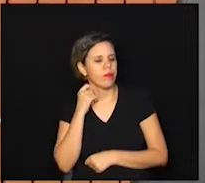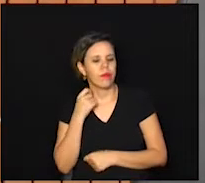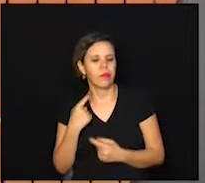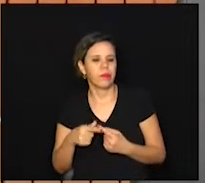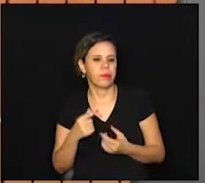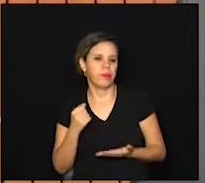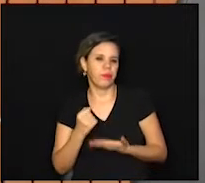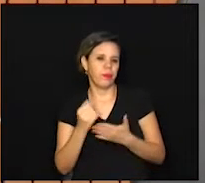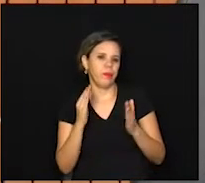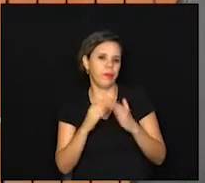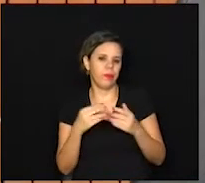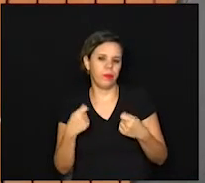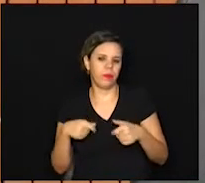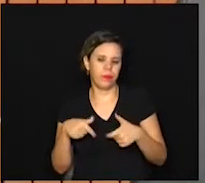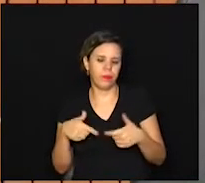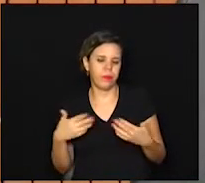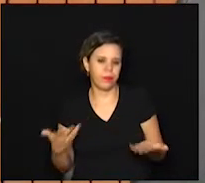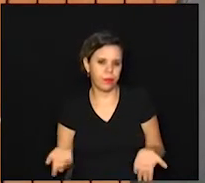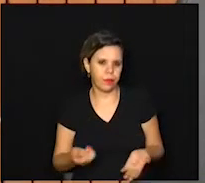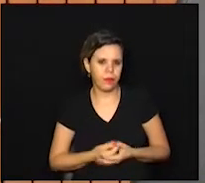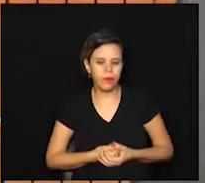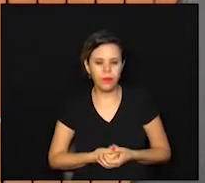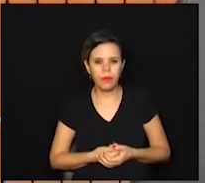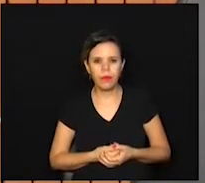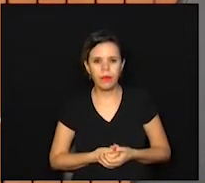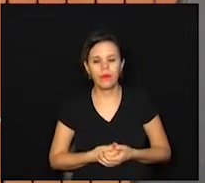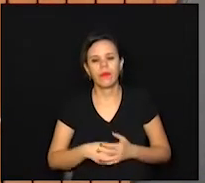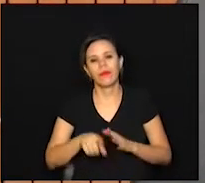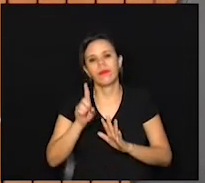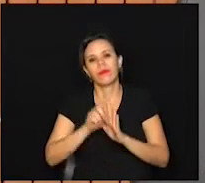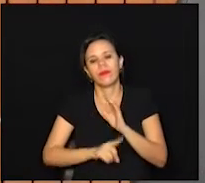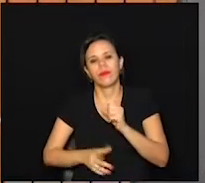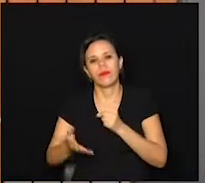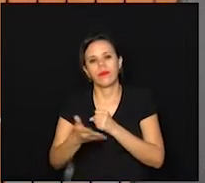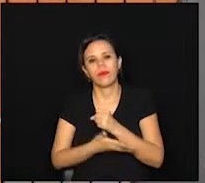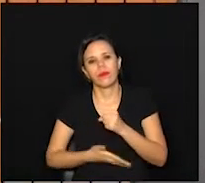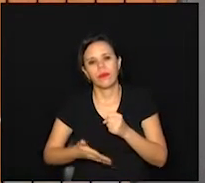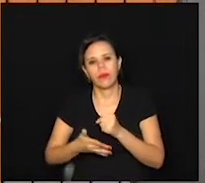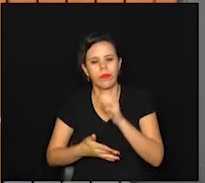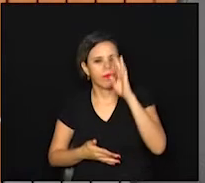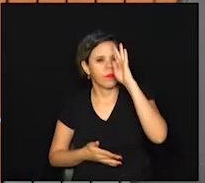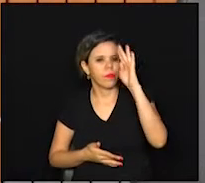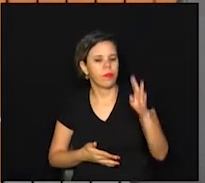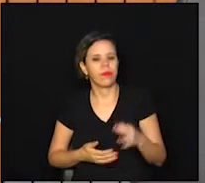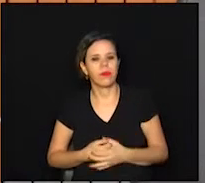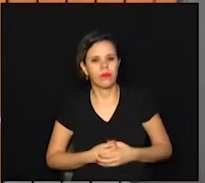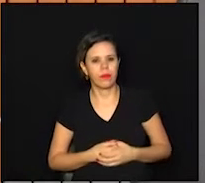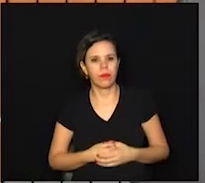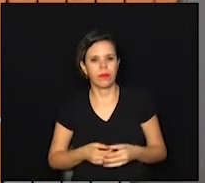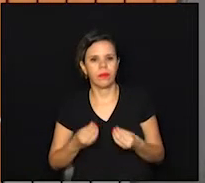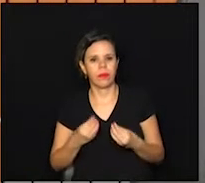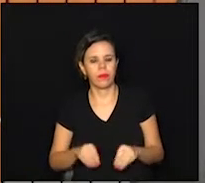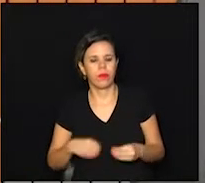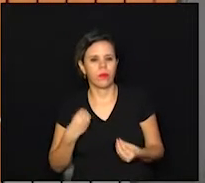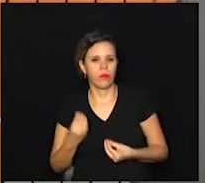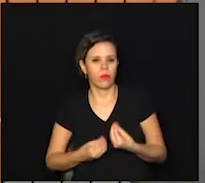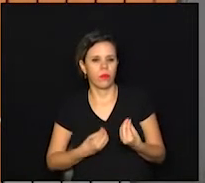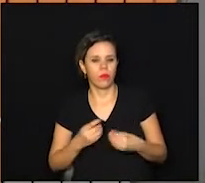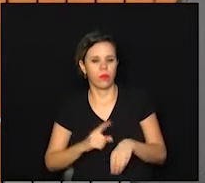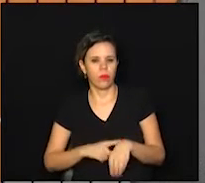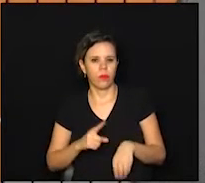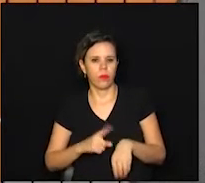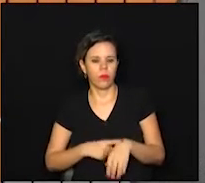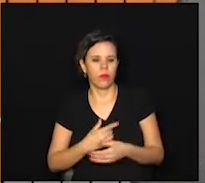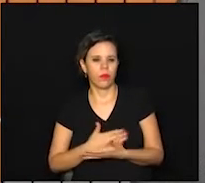ajudar em casa. Então, como que, sendo que os direitos básicos, né, e fundamentais estão sendo violados, como que nesse momento a gente